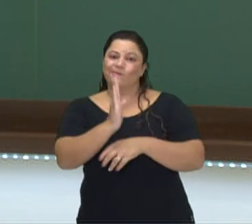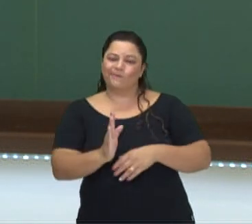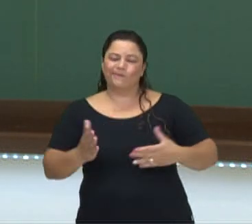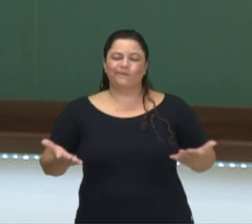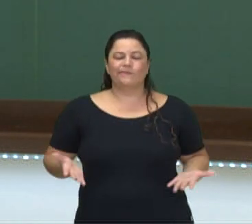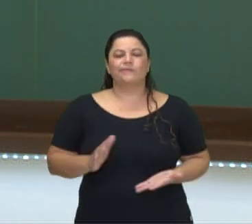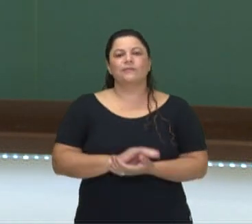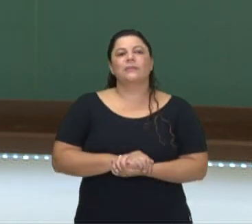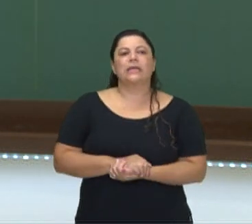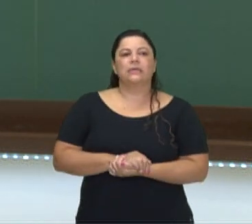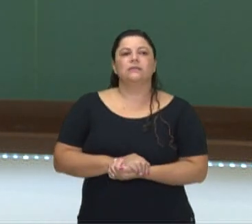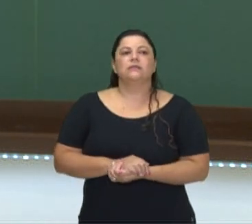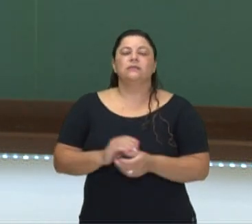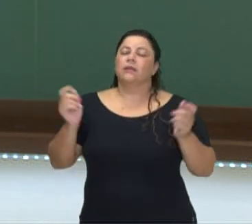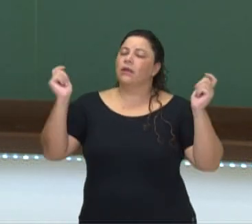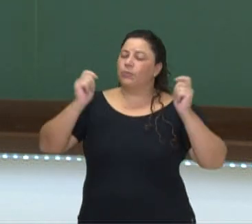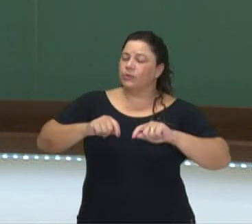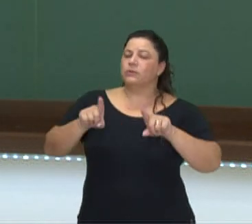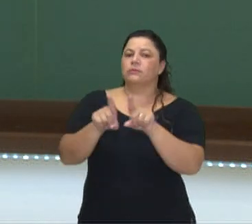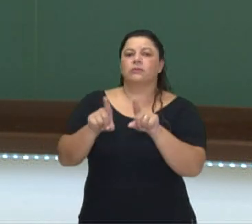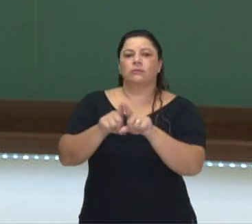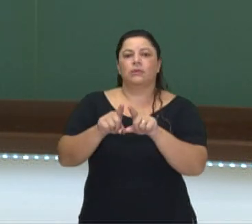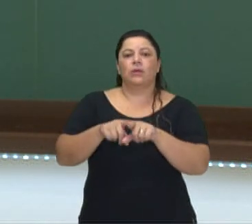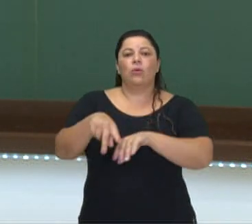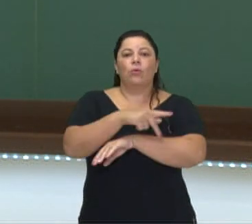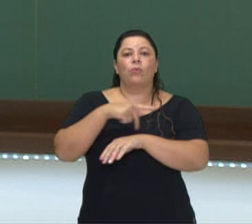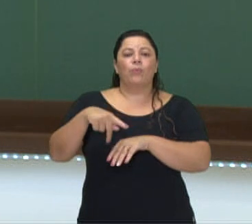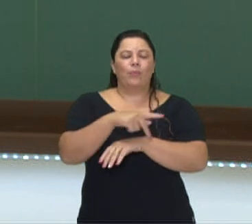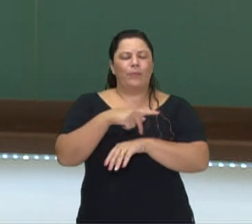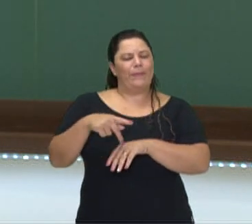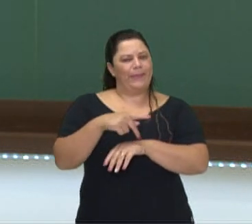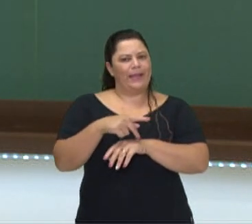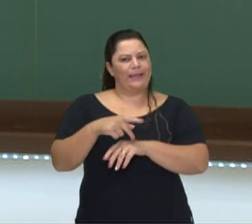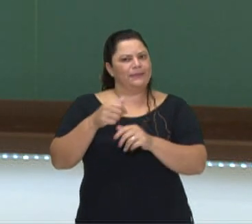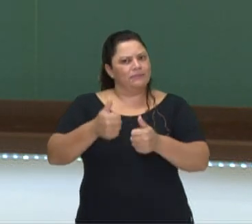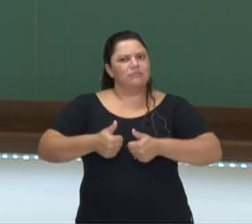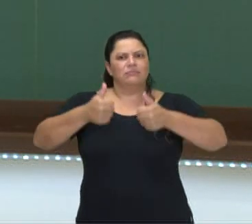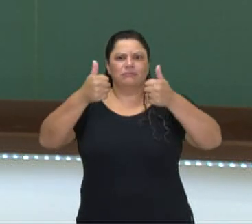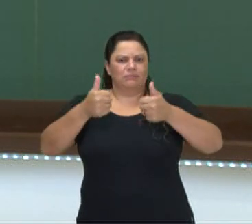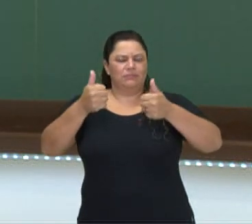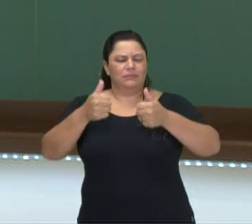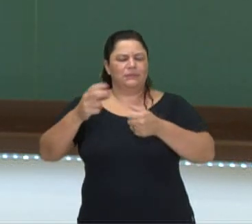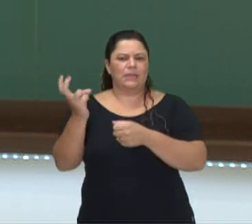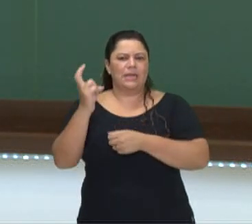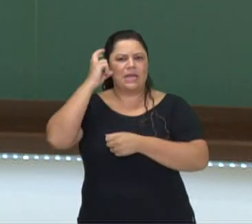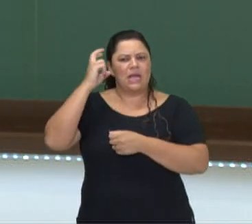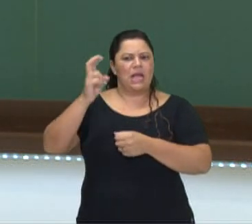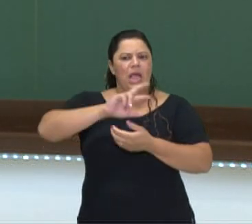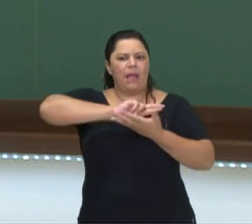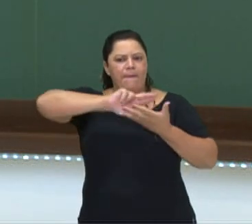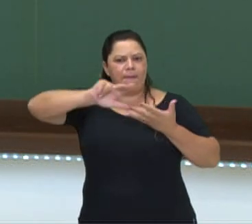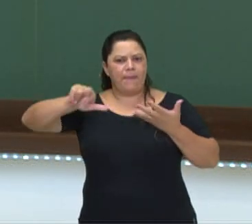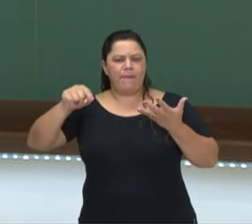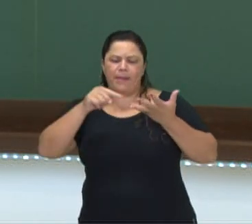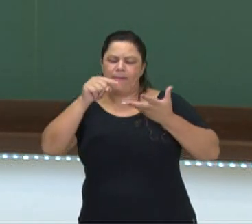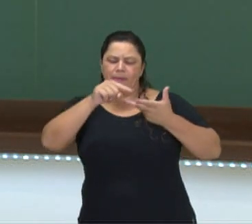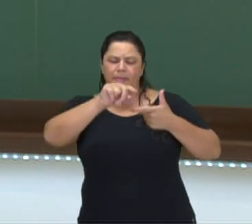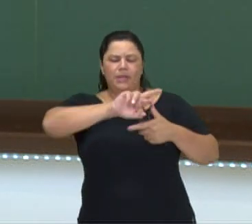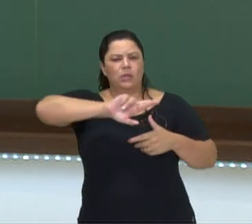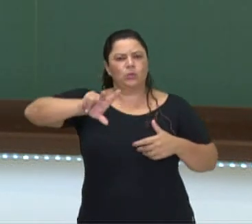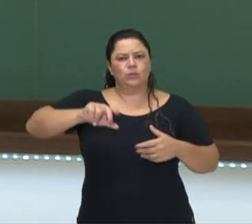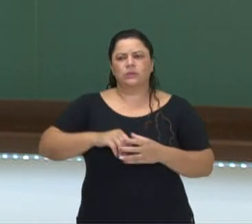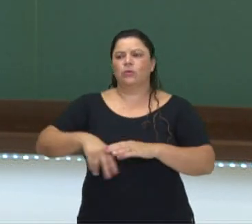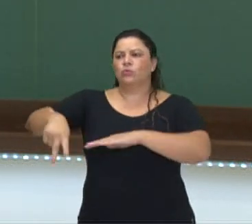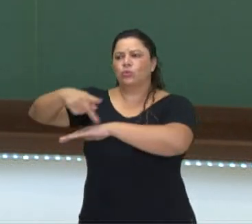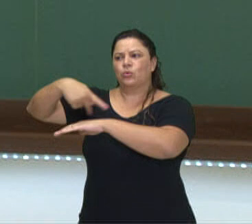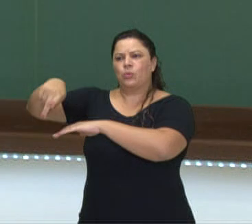certo? Podemos nos considerar, então, uma nação privilegiada culturalmente, porque não são todas as nações do mundo que têm